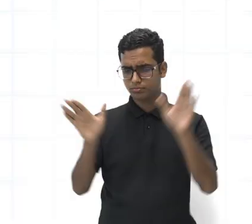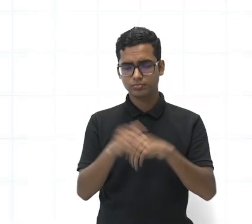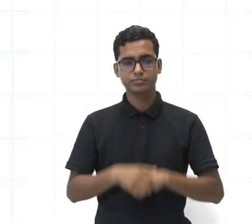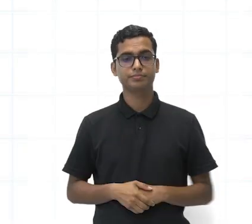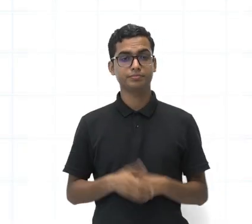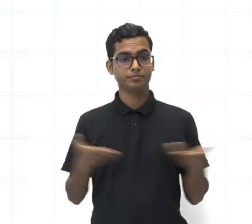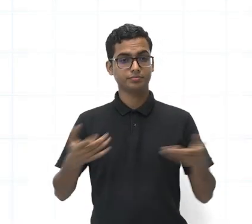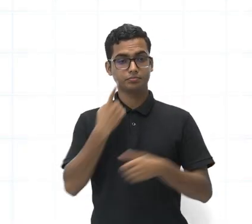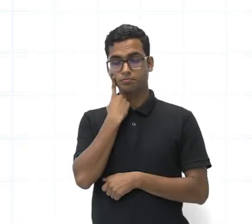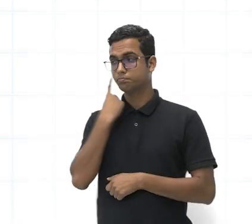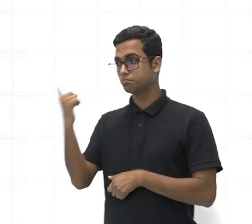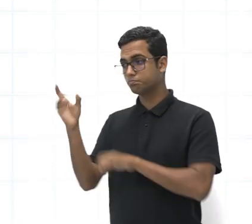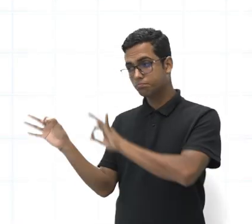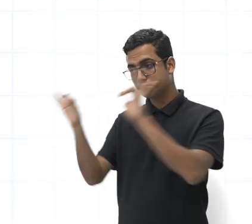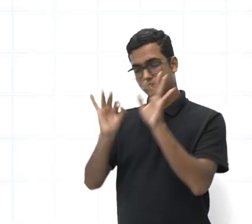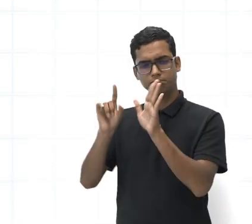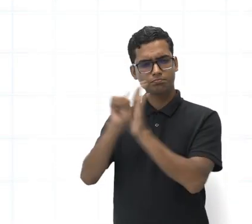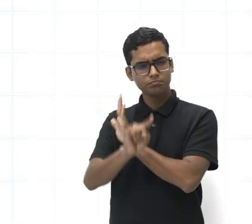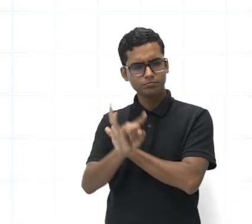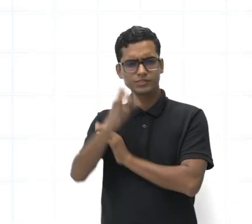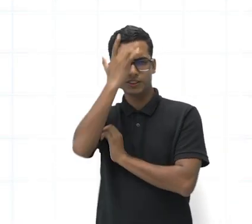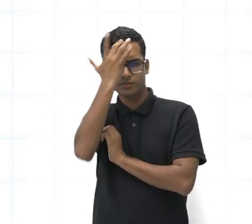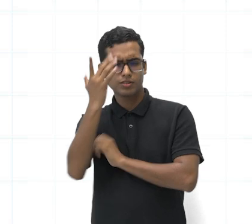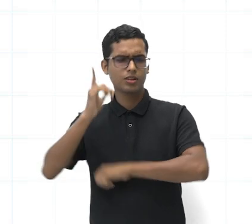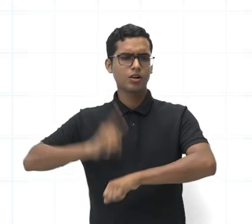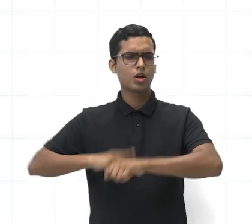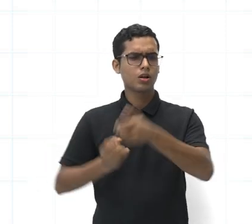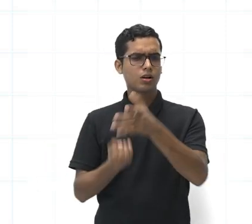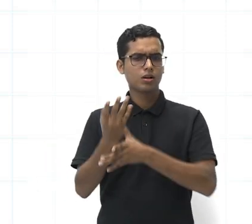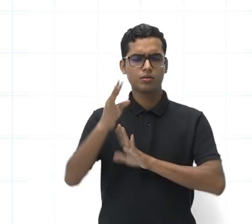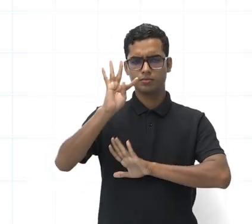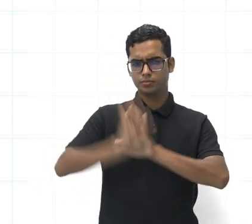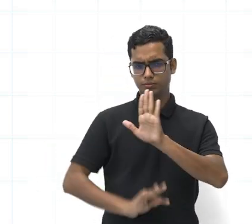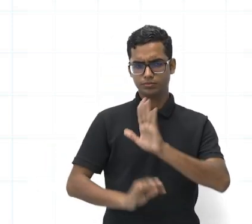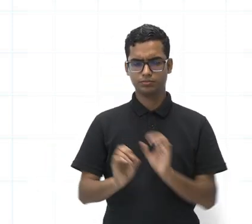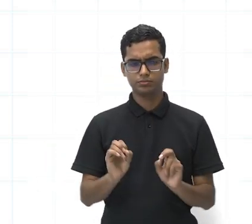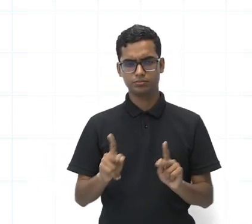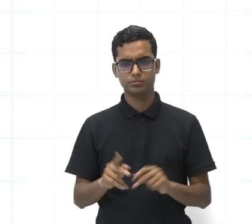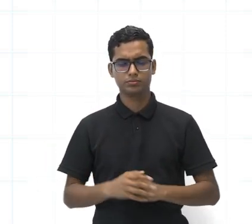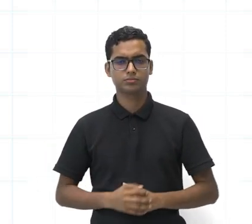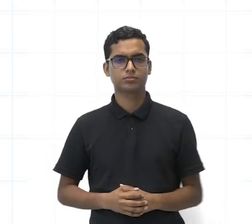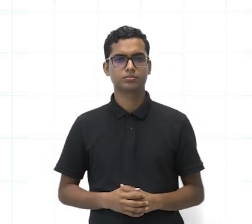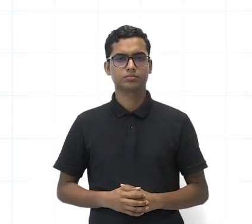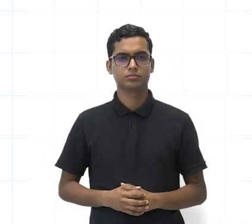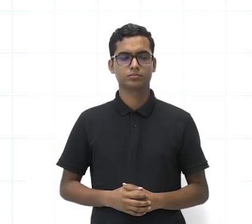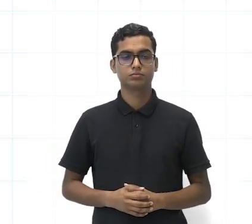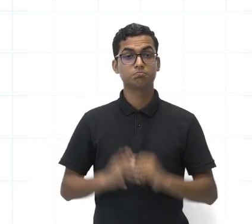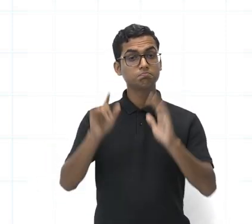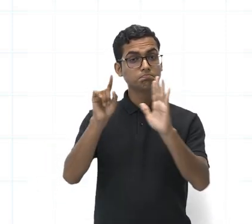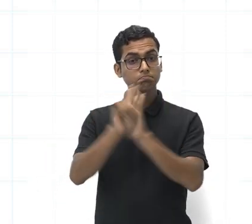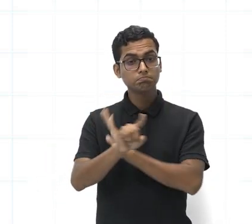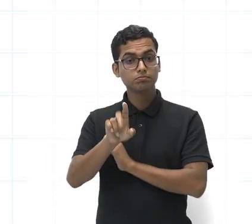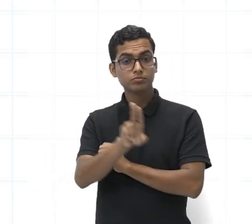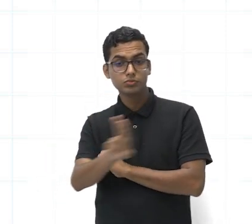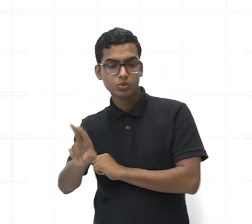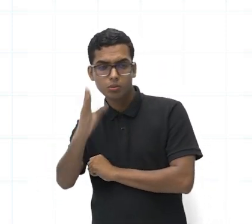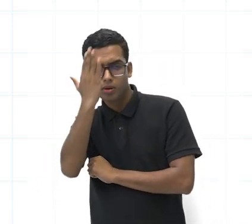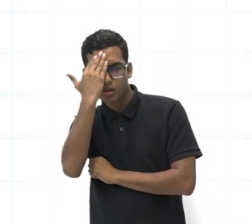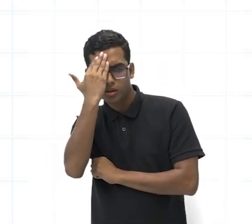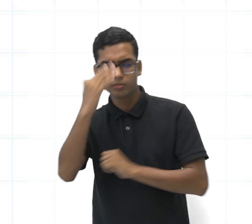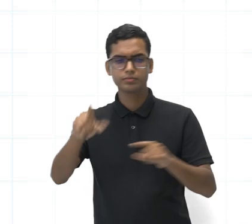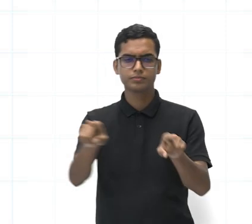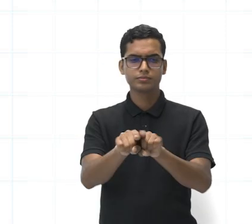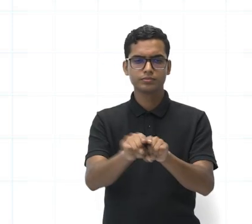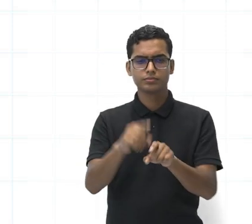olhadinha nessas perguntas que facilitam aí a produção de texto? Então, a pergunta para saber o nome de alguém. What's